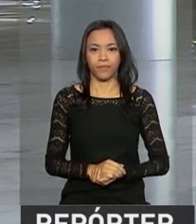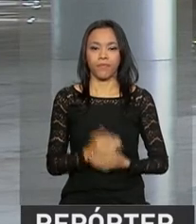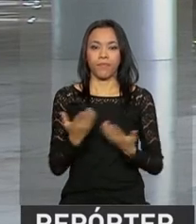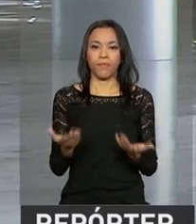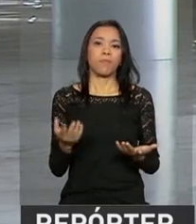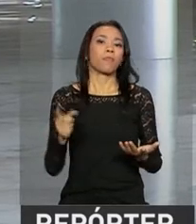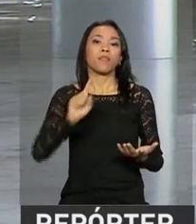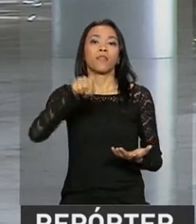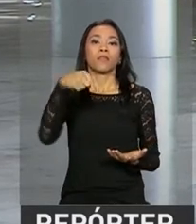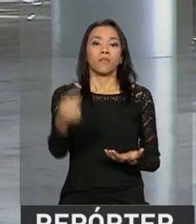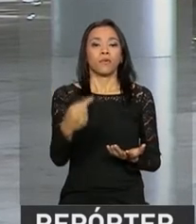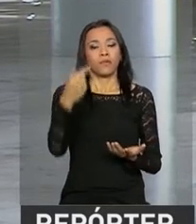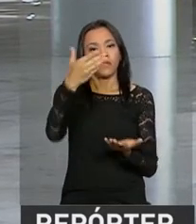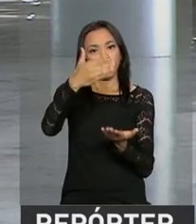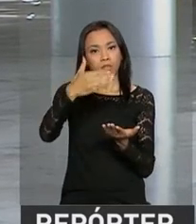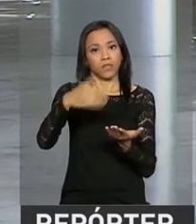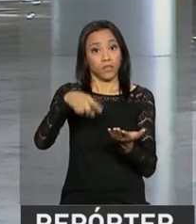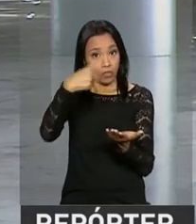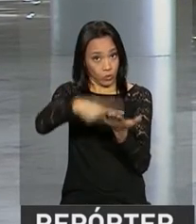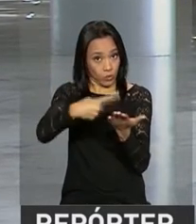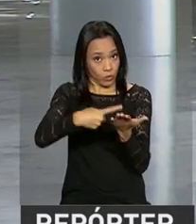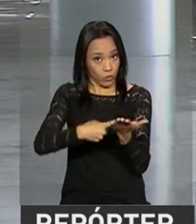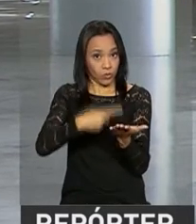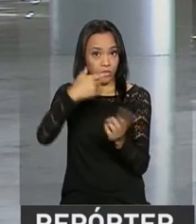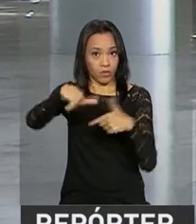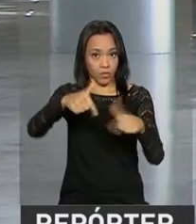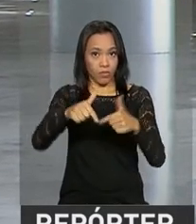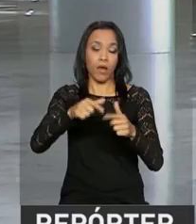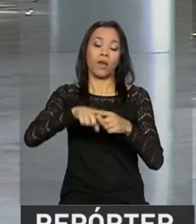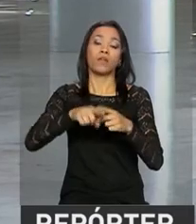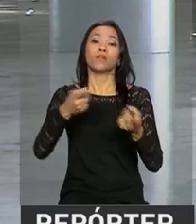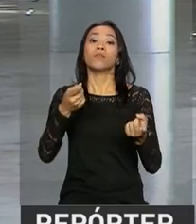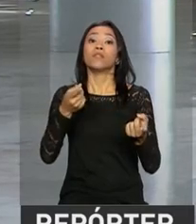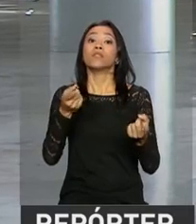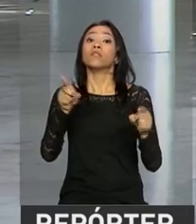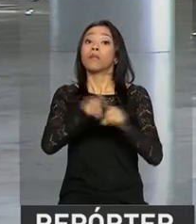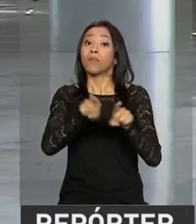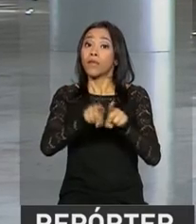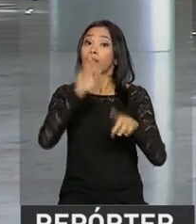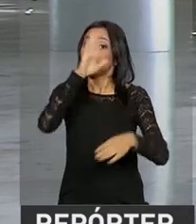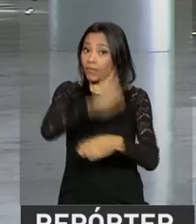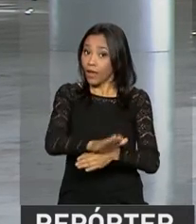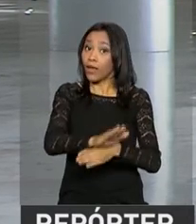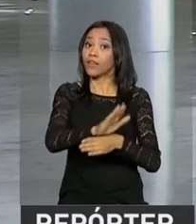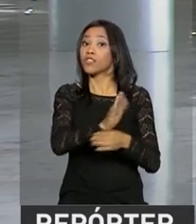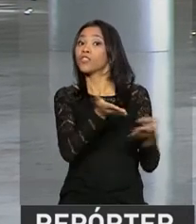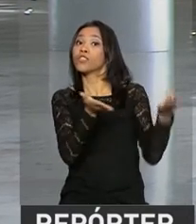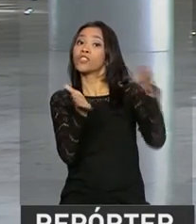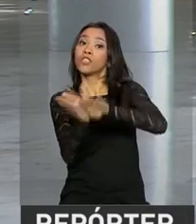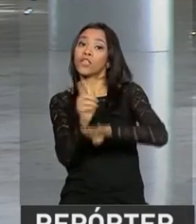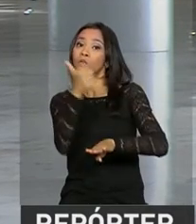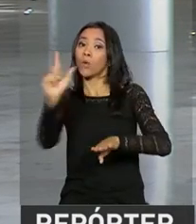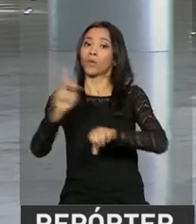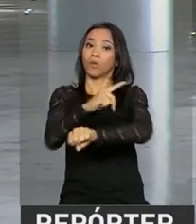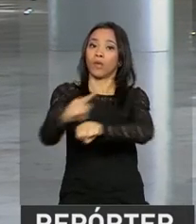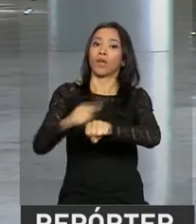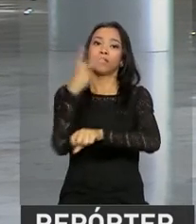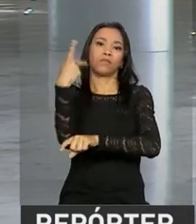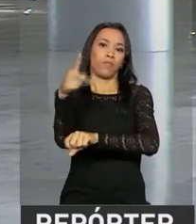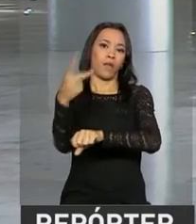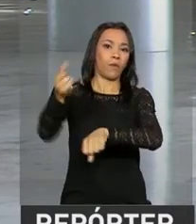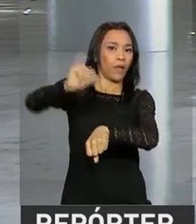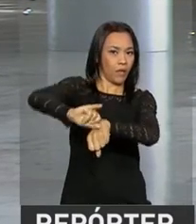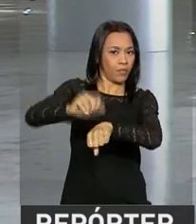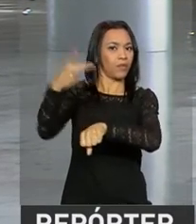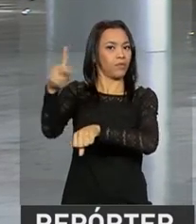Bom, e depois dessa agenda na Argentina, o presidente Michel Temer embarca na tarde de hoje ainda para Assunção, capital do Paraguai,